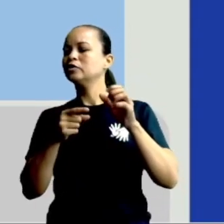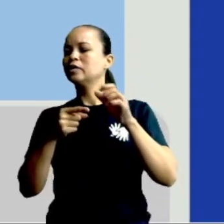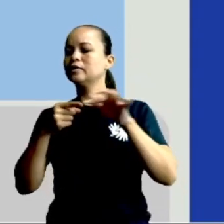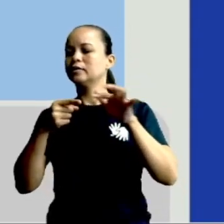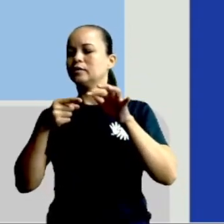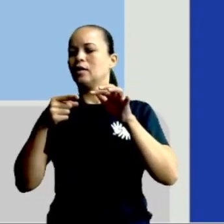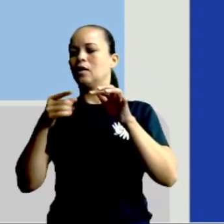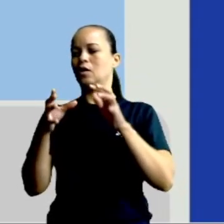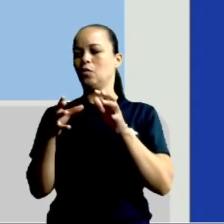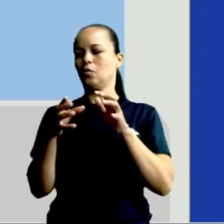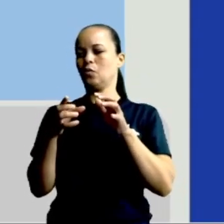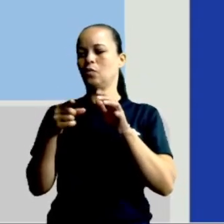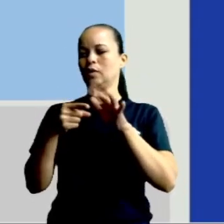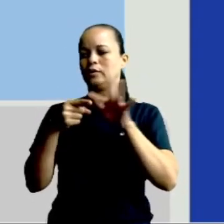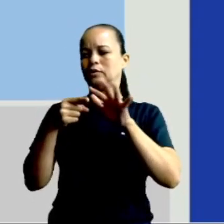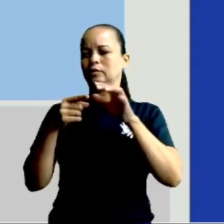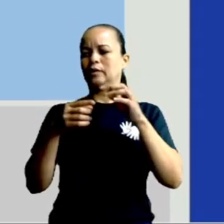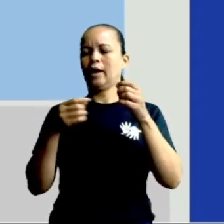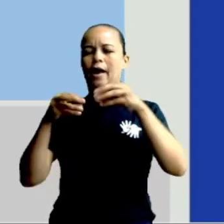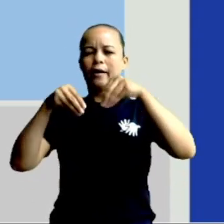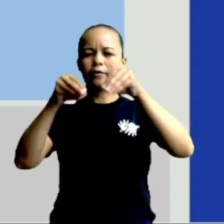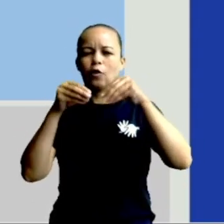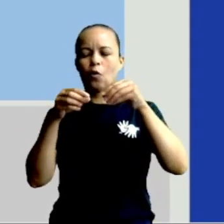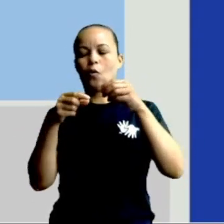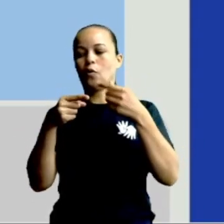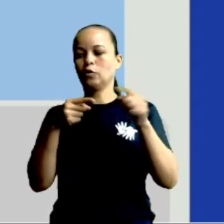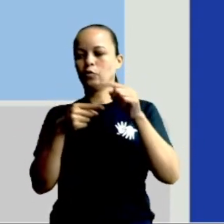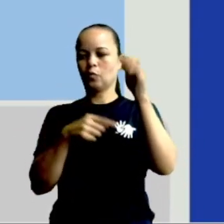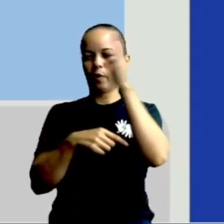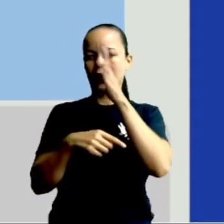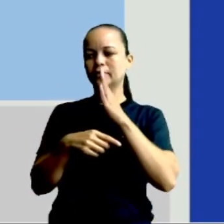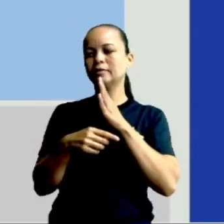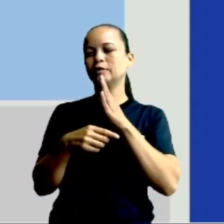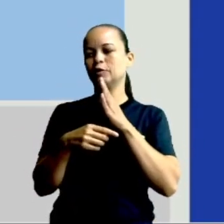no Nordeste durante o ano? O que é que vocês acham? Vamos ver.